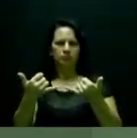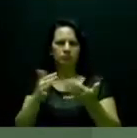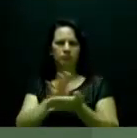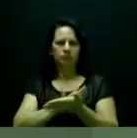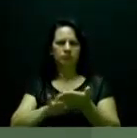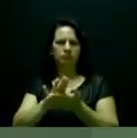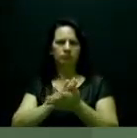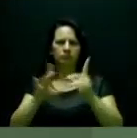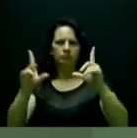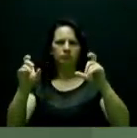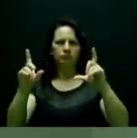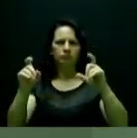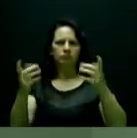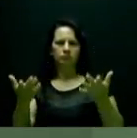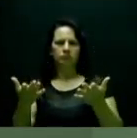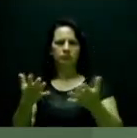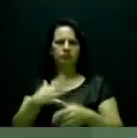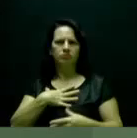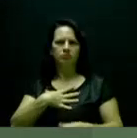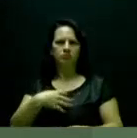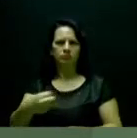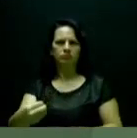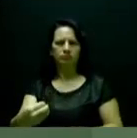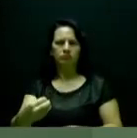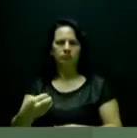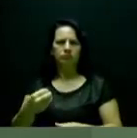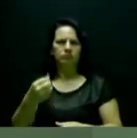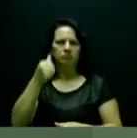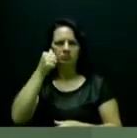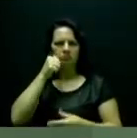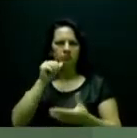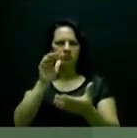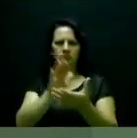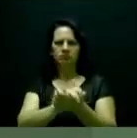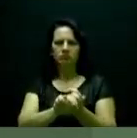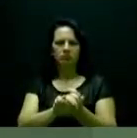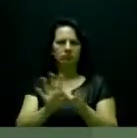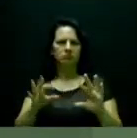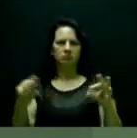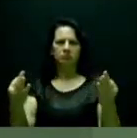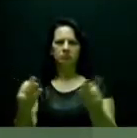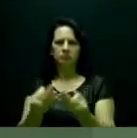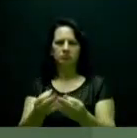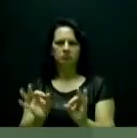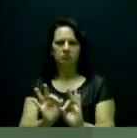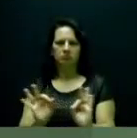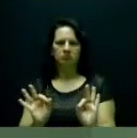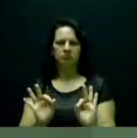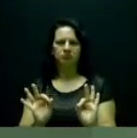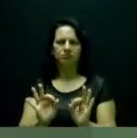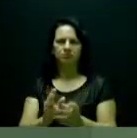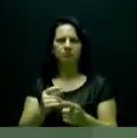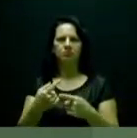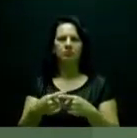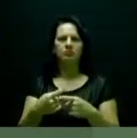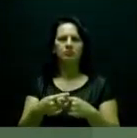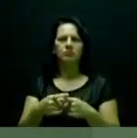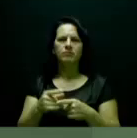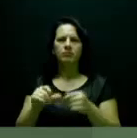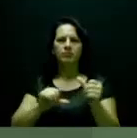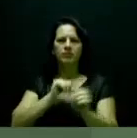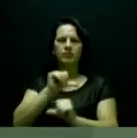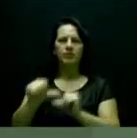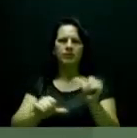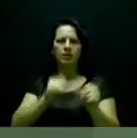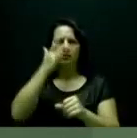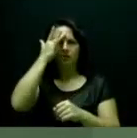nenhuma foto dos meus filhos, da minha esposa, da minha família, até porque quando você se torna